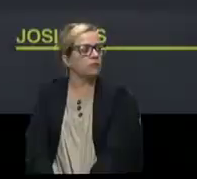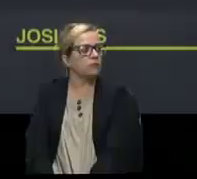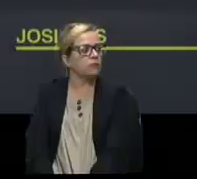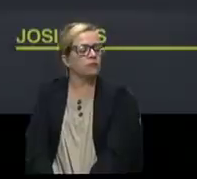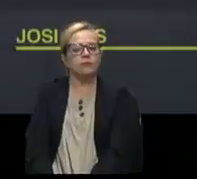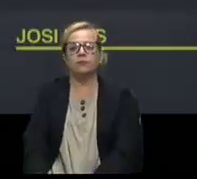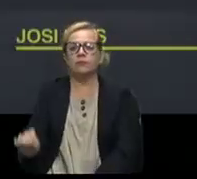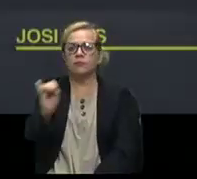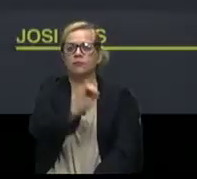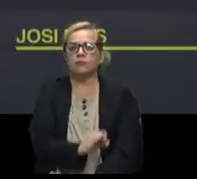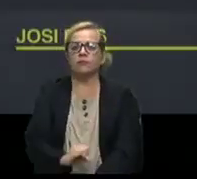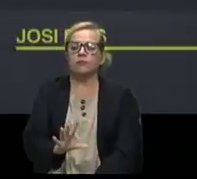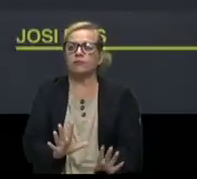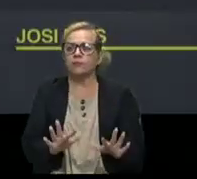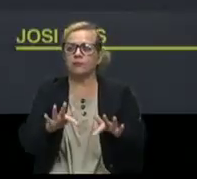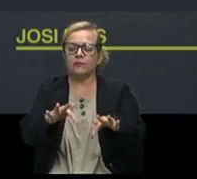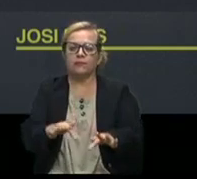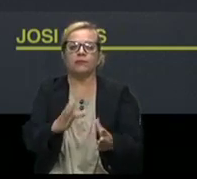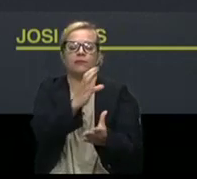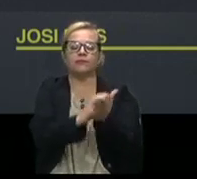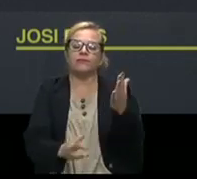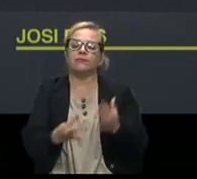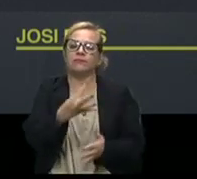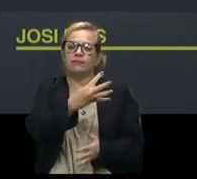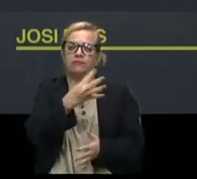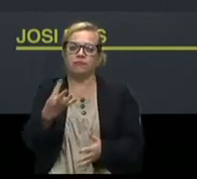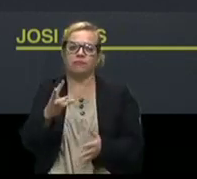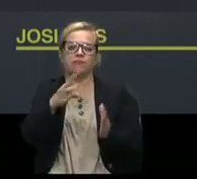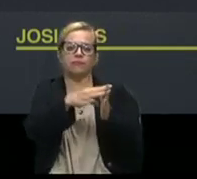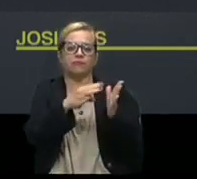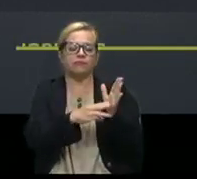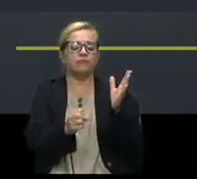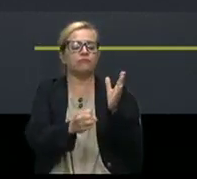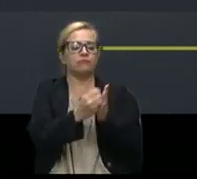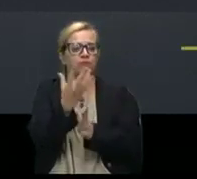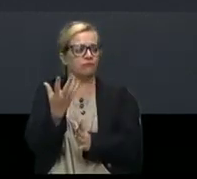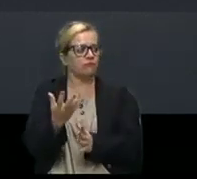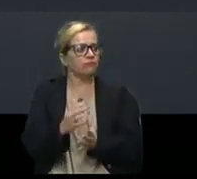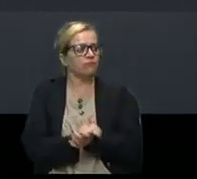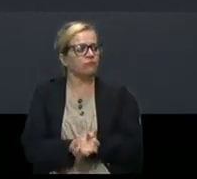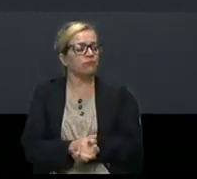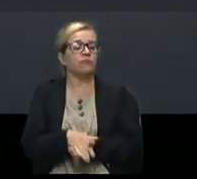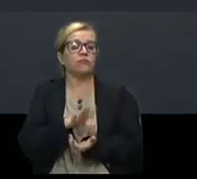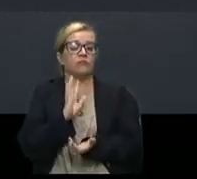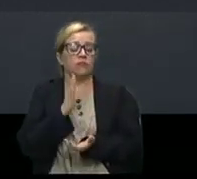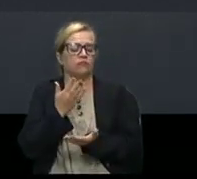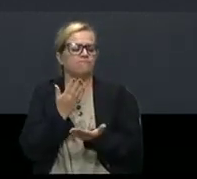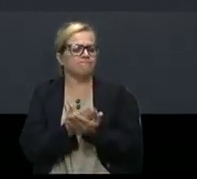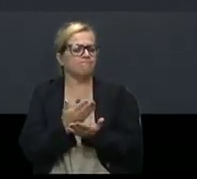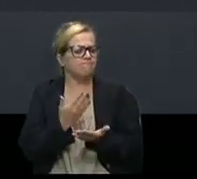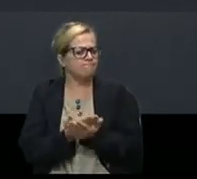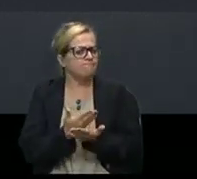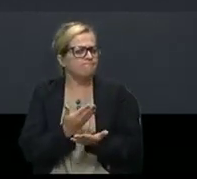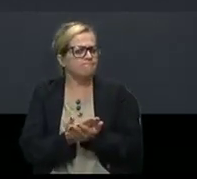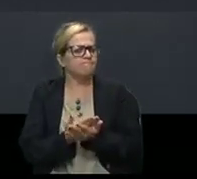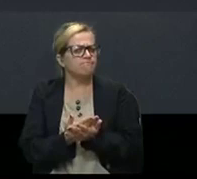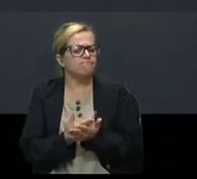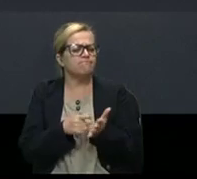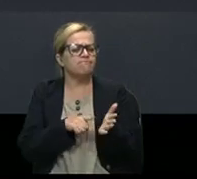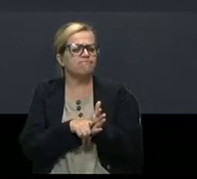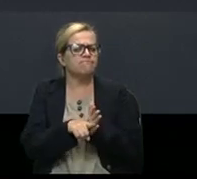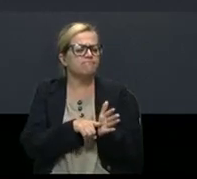Olá! Vamos chegando ao final da unidade 4 de métodos quantitativos. Você já estudou bastante sobre